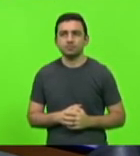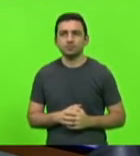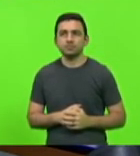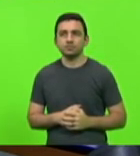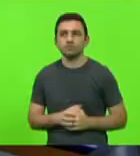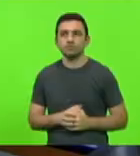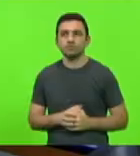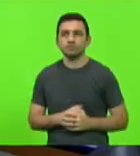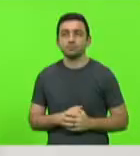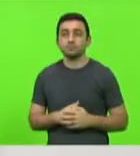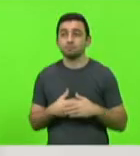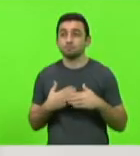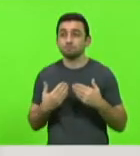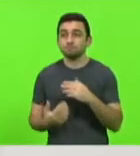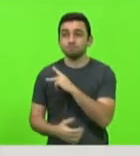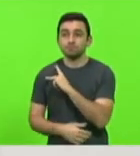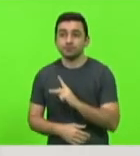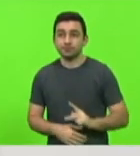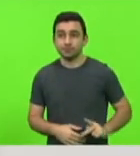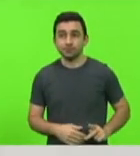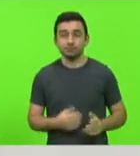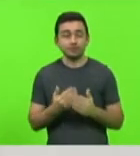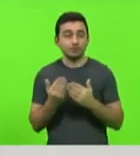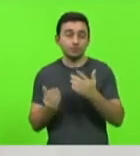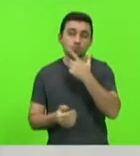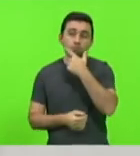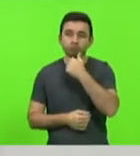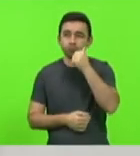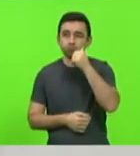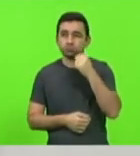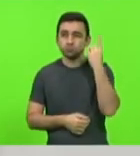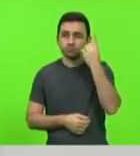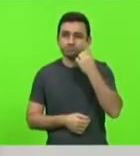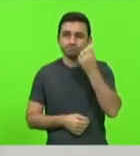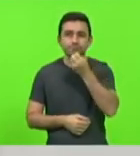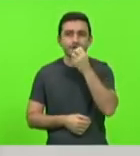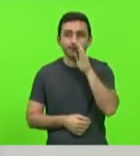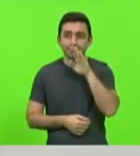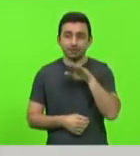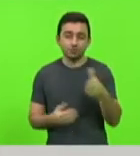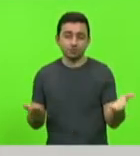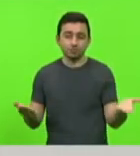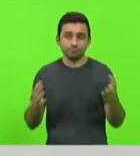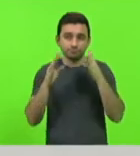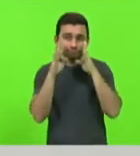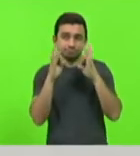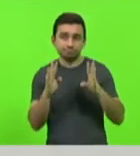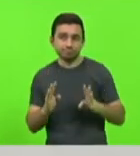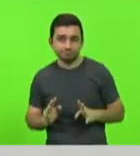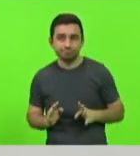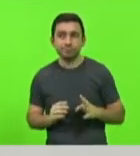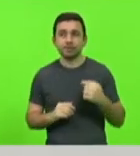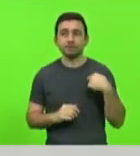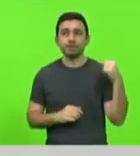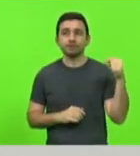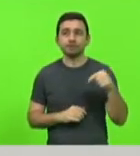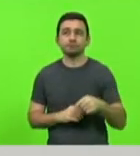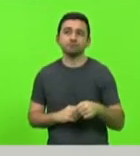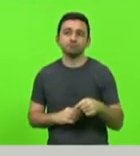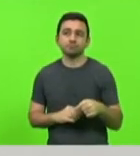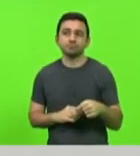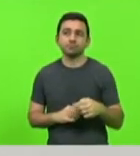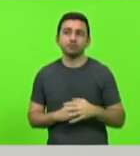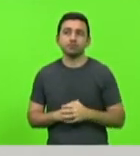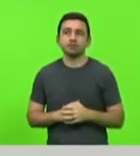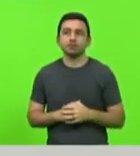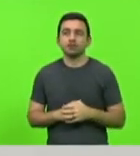Senhor presidente, senhoras e senhores deputados, muito boa tarde, quem nos ouve. Vim aqui não trazer